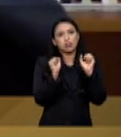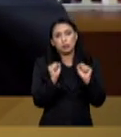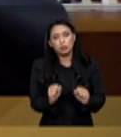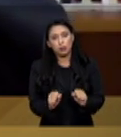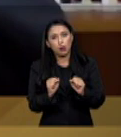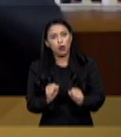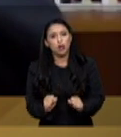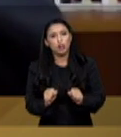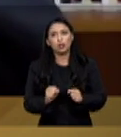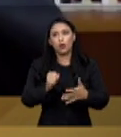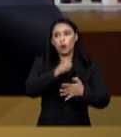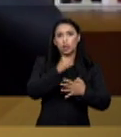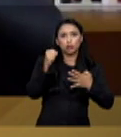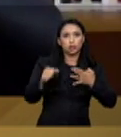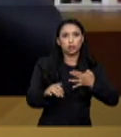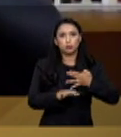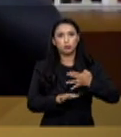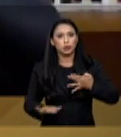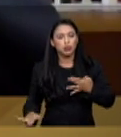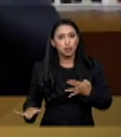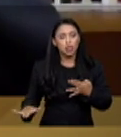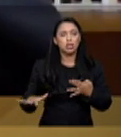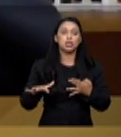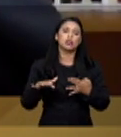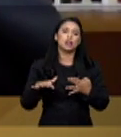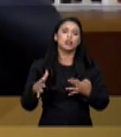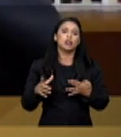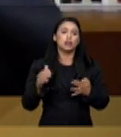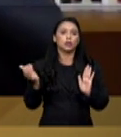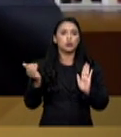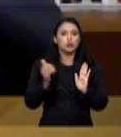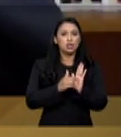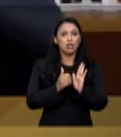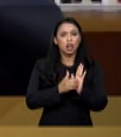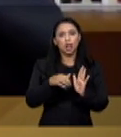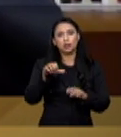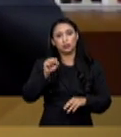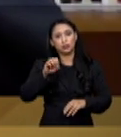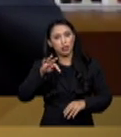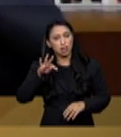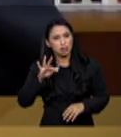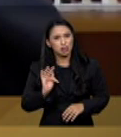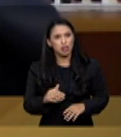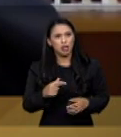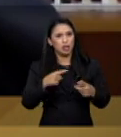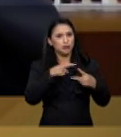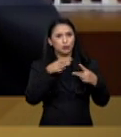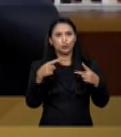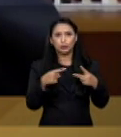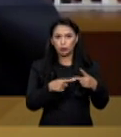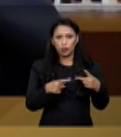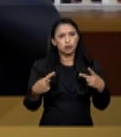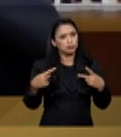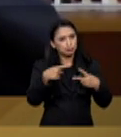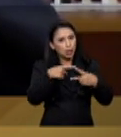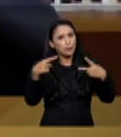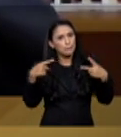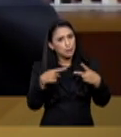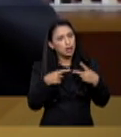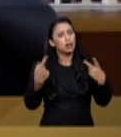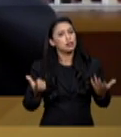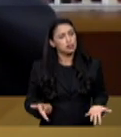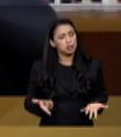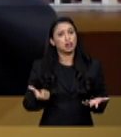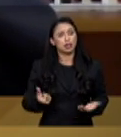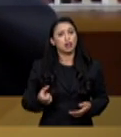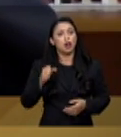a jurisprudência do Supremo Tribunal Federal, quanto a ambos os pontos, é pacífica. Parlamentar que